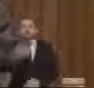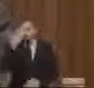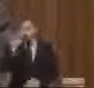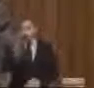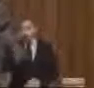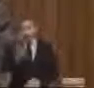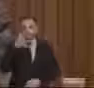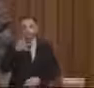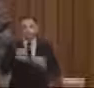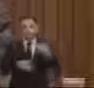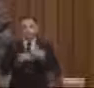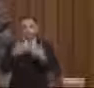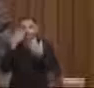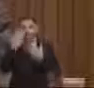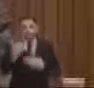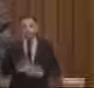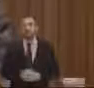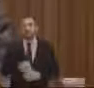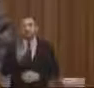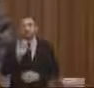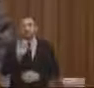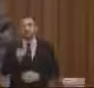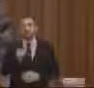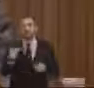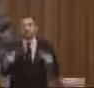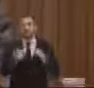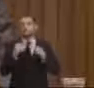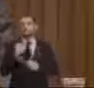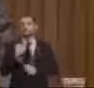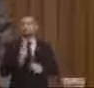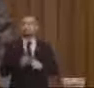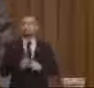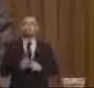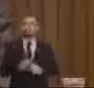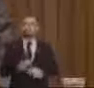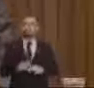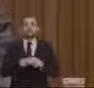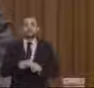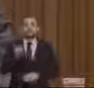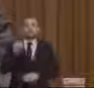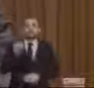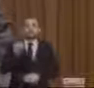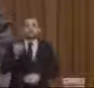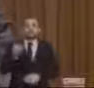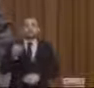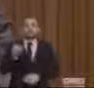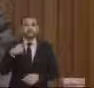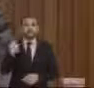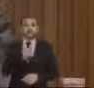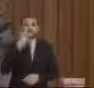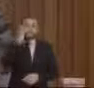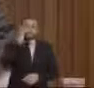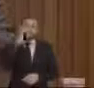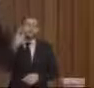Excelência colocou de forma bem oportuna, deputado Iglesias. Haja vista que Vossa Excelência, nós sabemos que